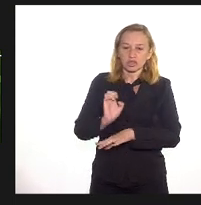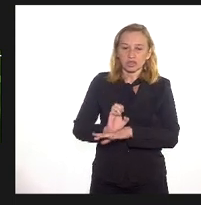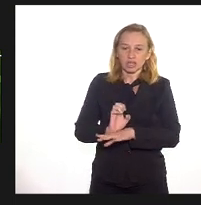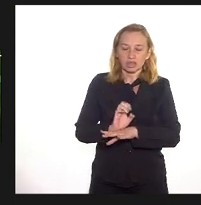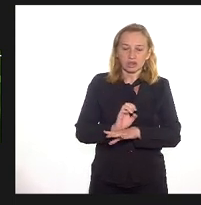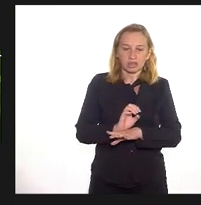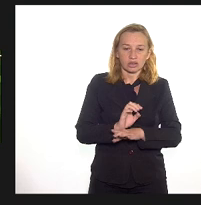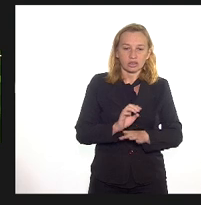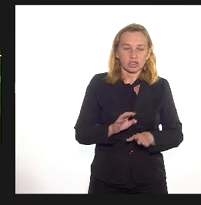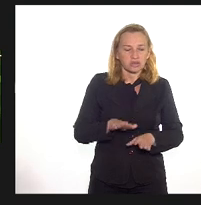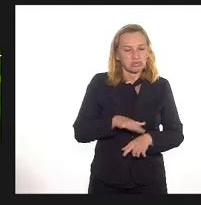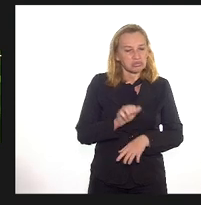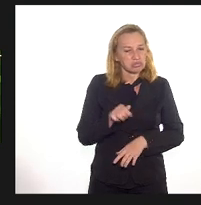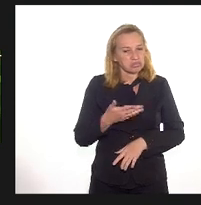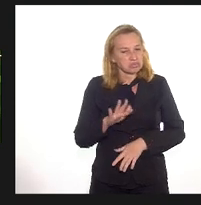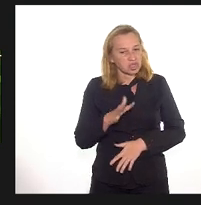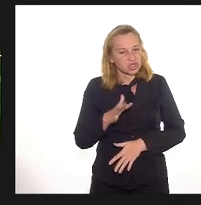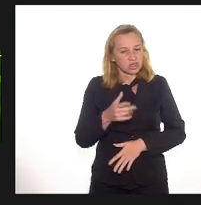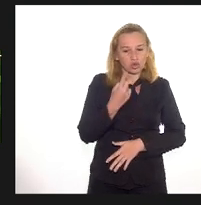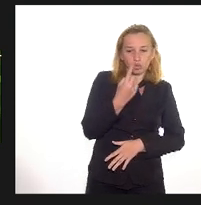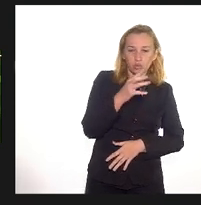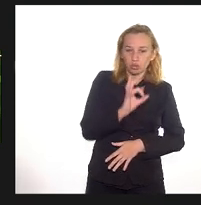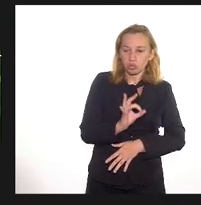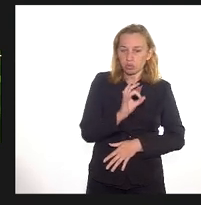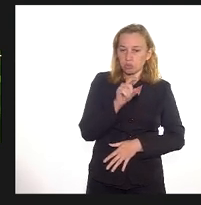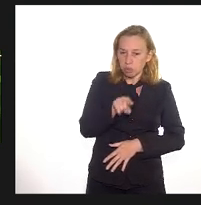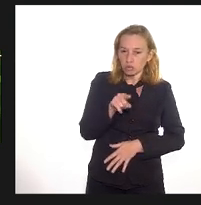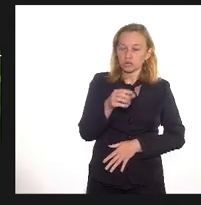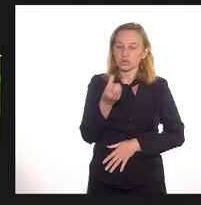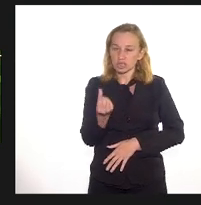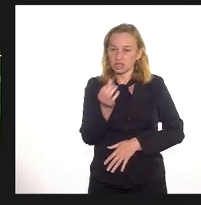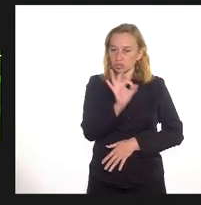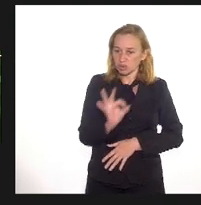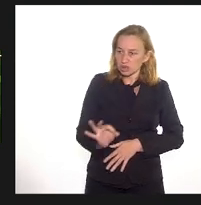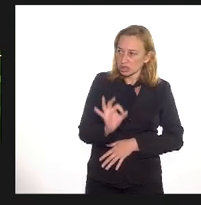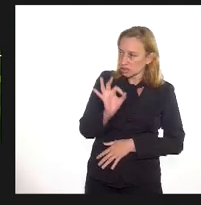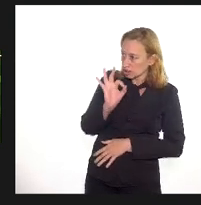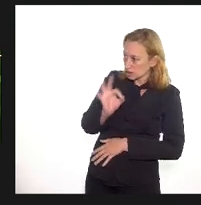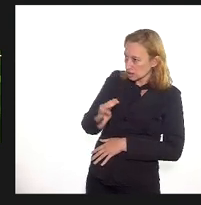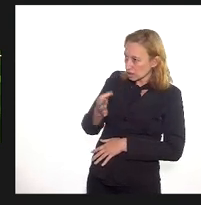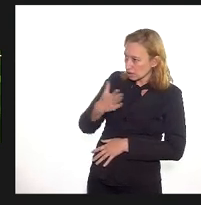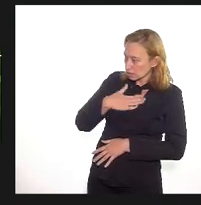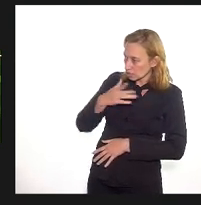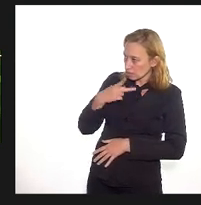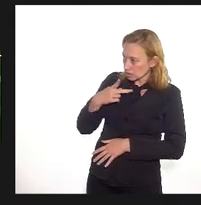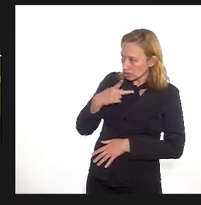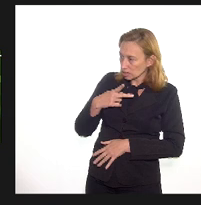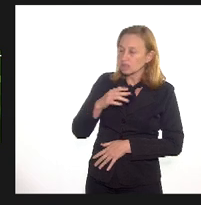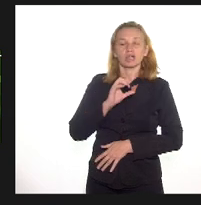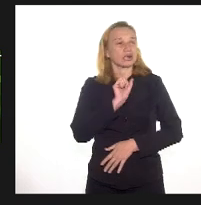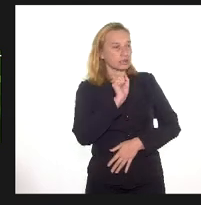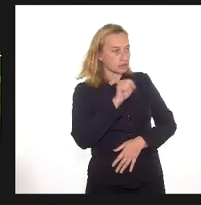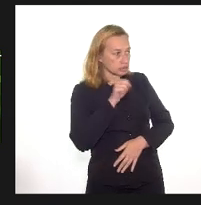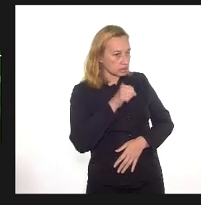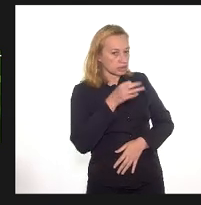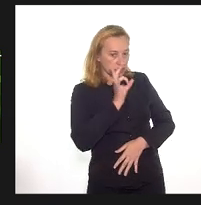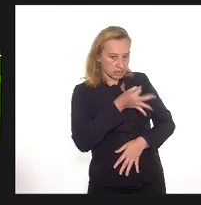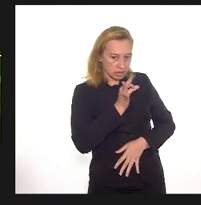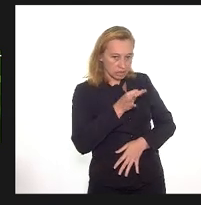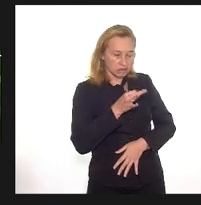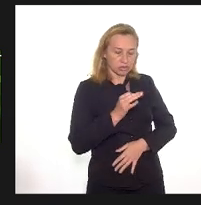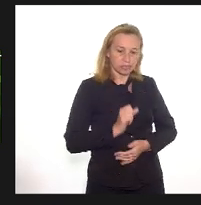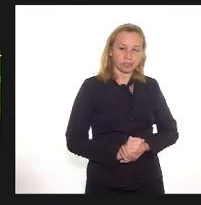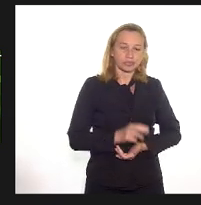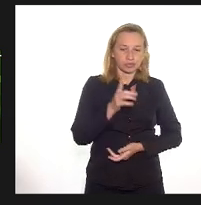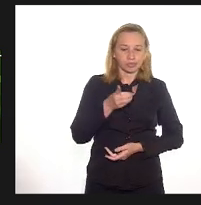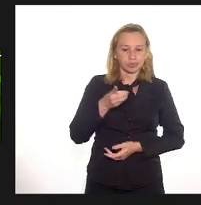gira em torno de 1,6%. Está correto meu raciocínio? Seu raciocínio está correto, doutor